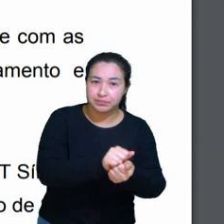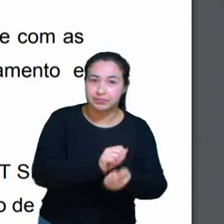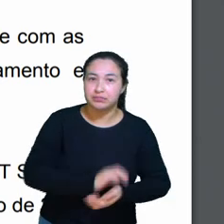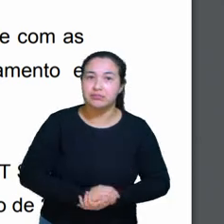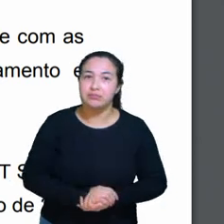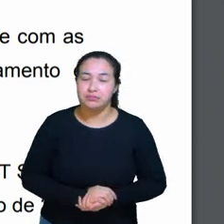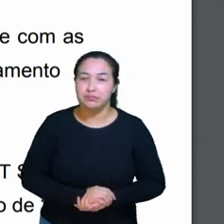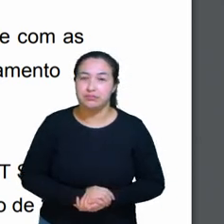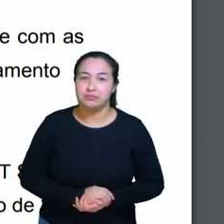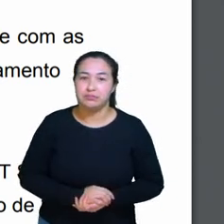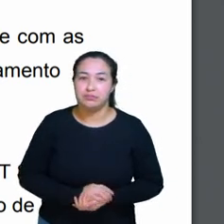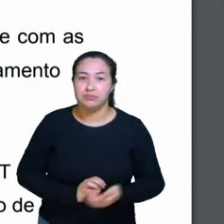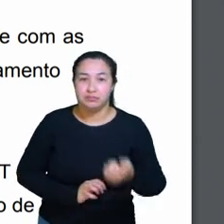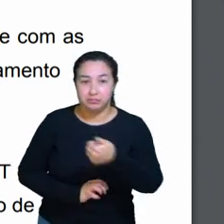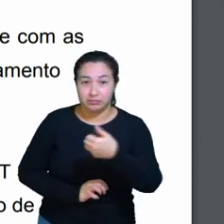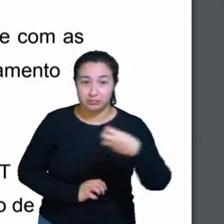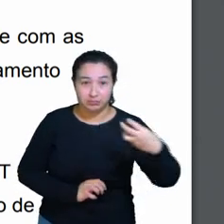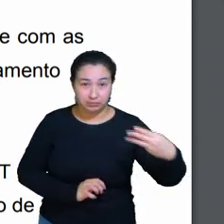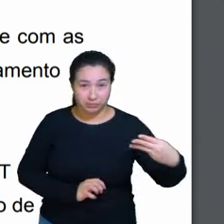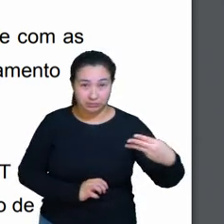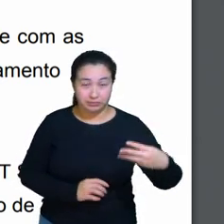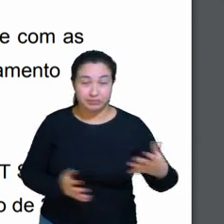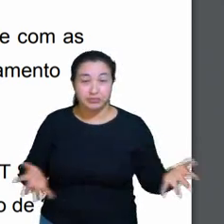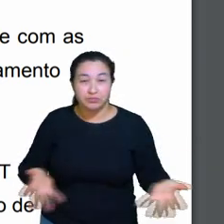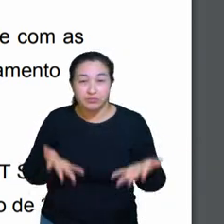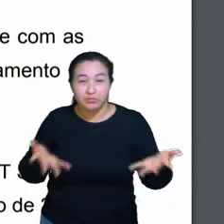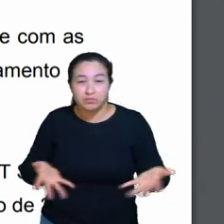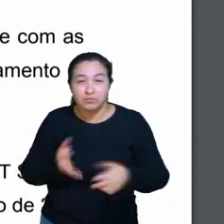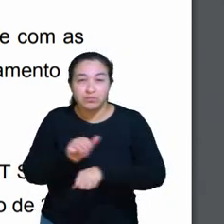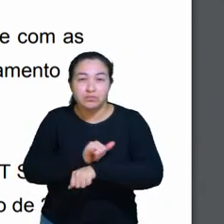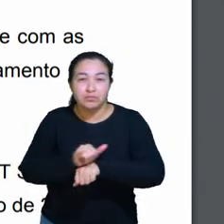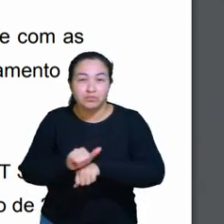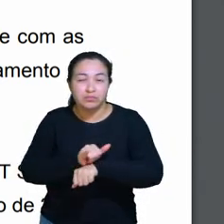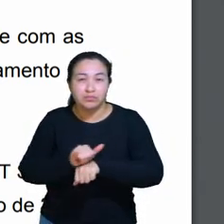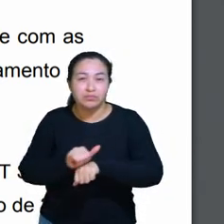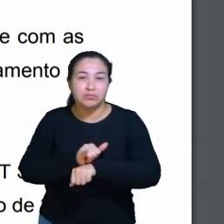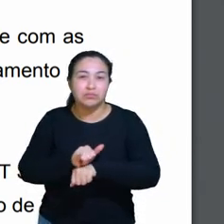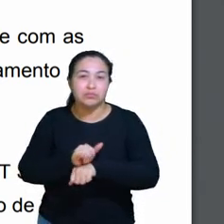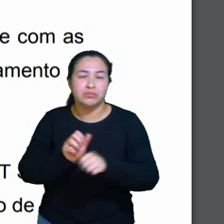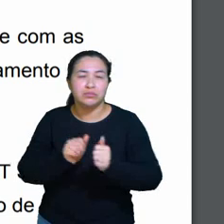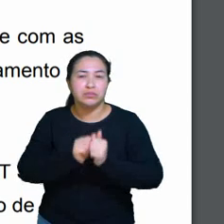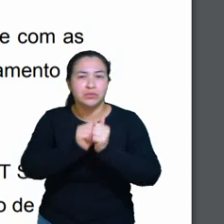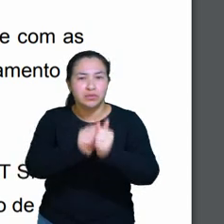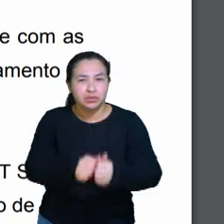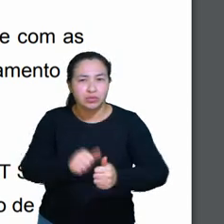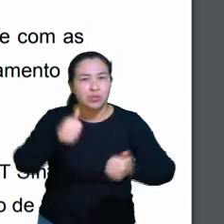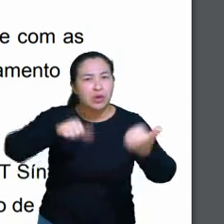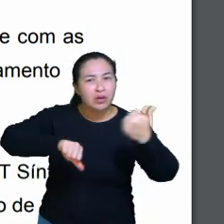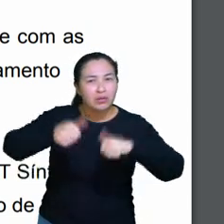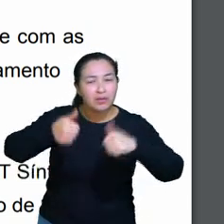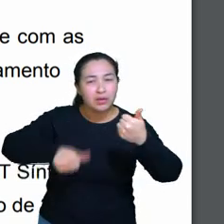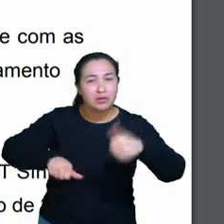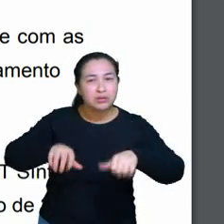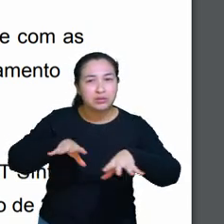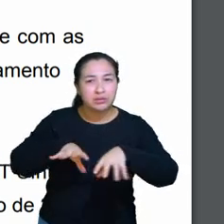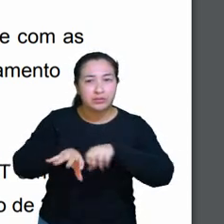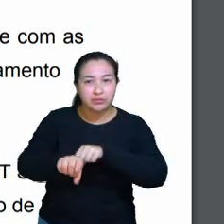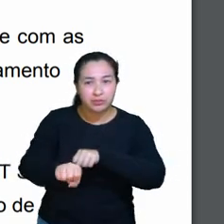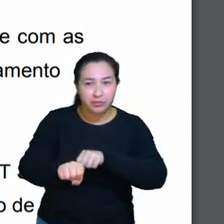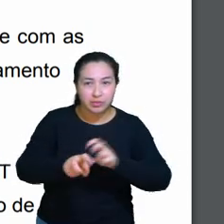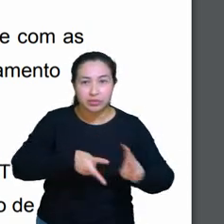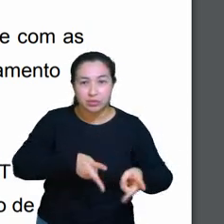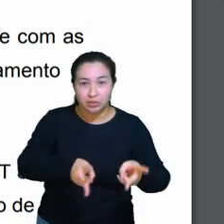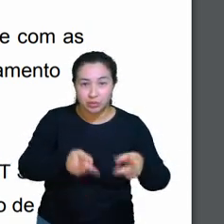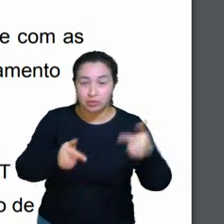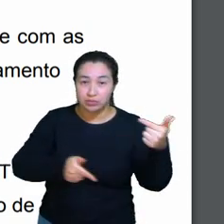universitários fomentar estratégias de acompanhamento e avaliação da formação continuada em